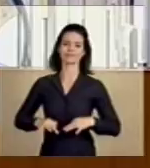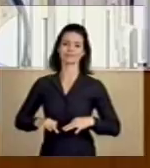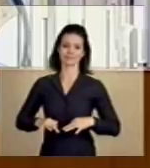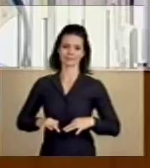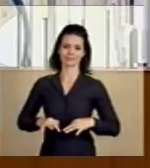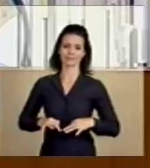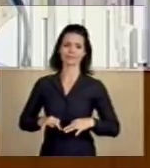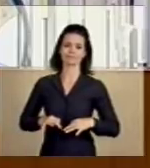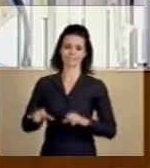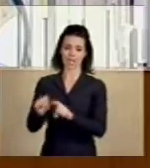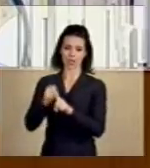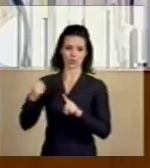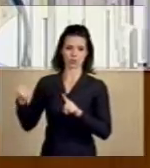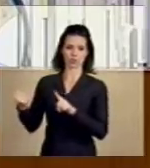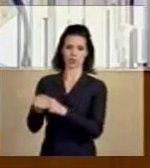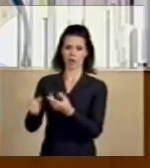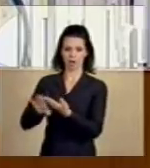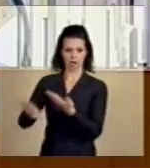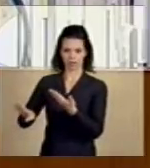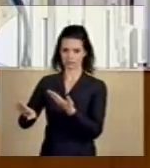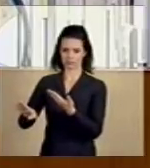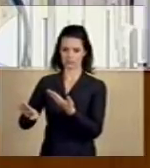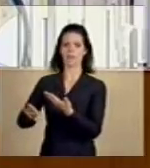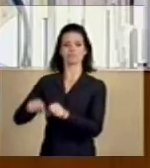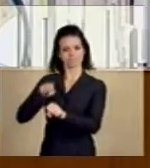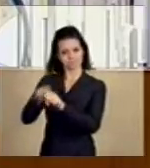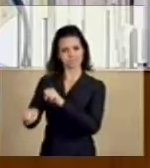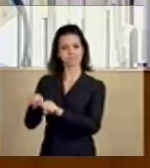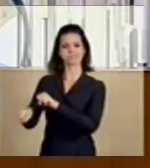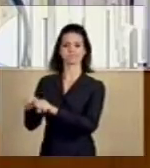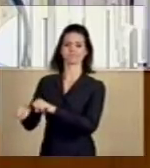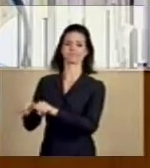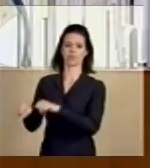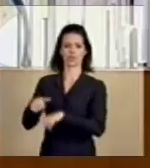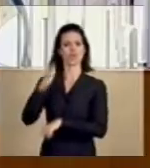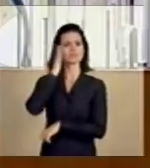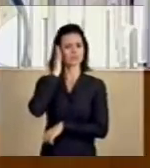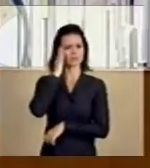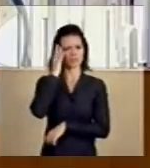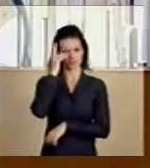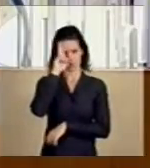eram não afastadas da família, mas literalmente, nós sabemos historicamente que eram